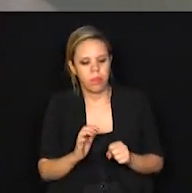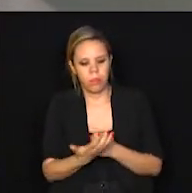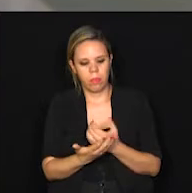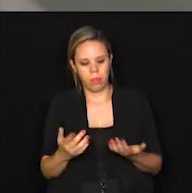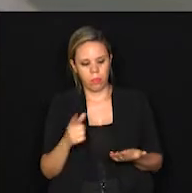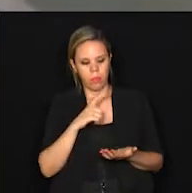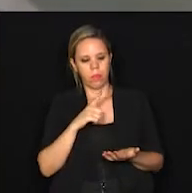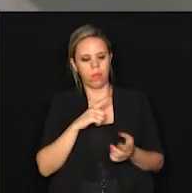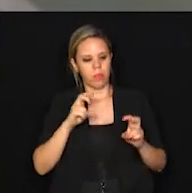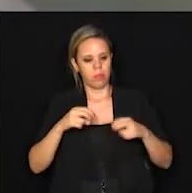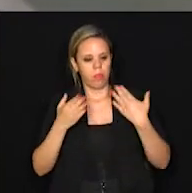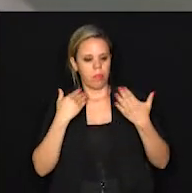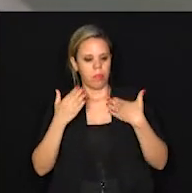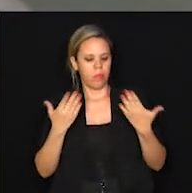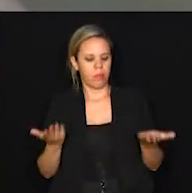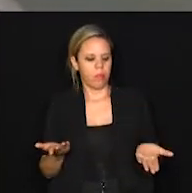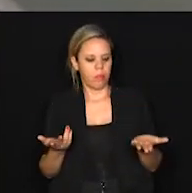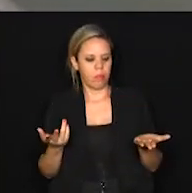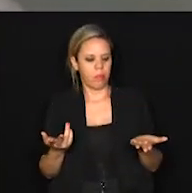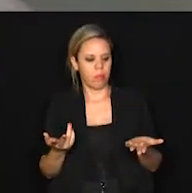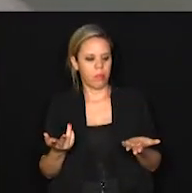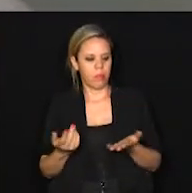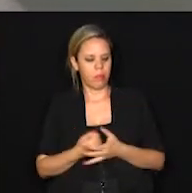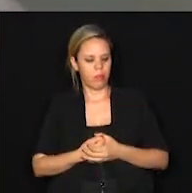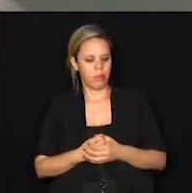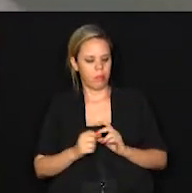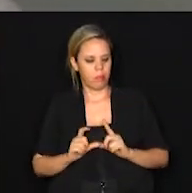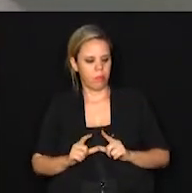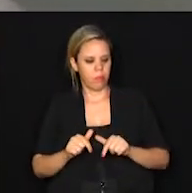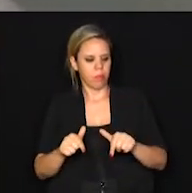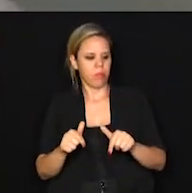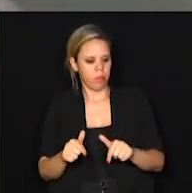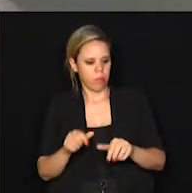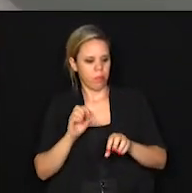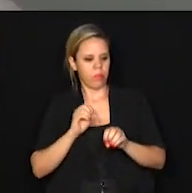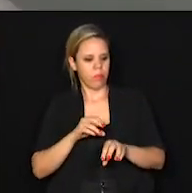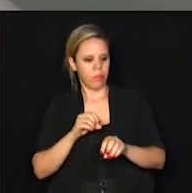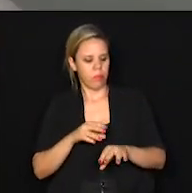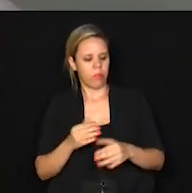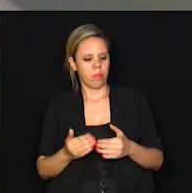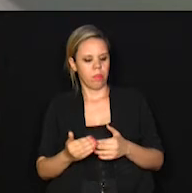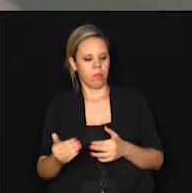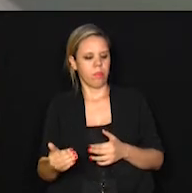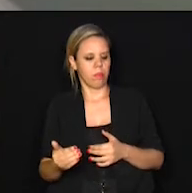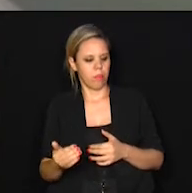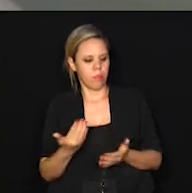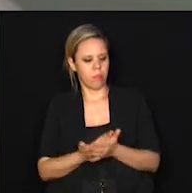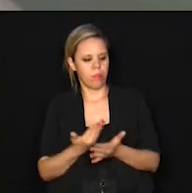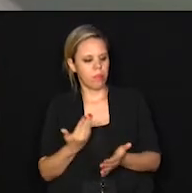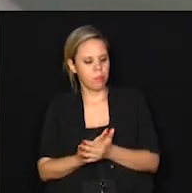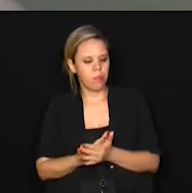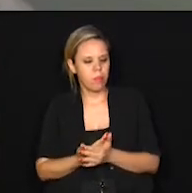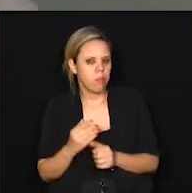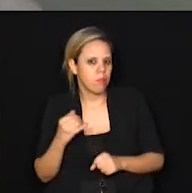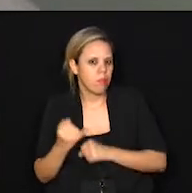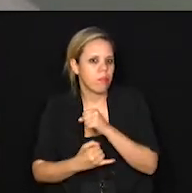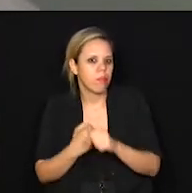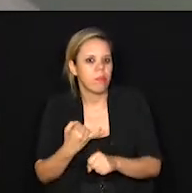E aí tem toda a nota do sindicato falando sobre isso, né? Termina defendendo a vida, a